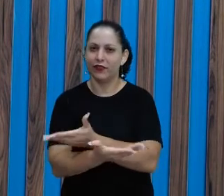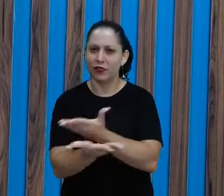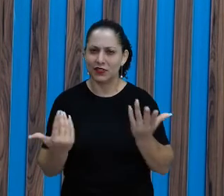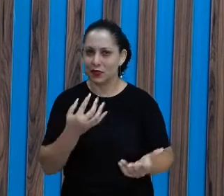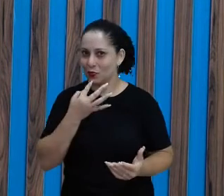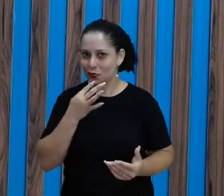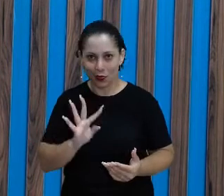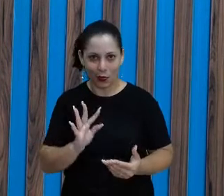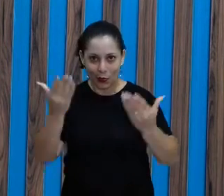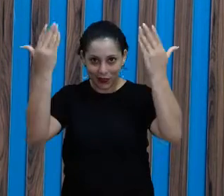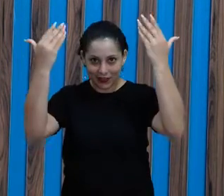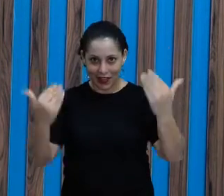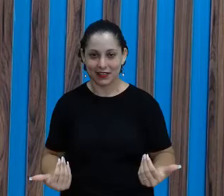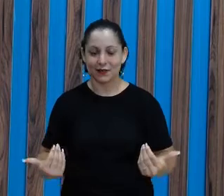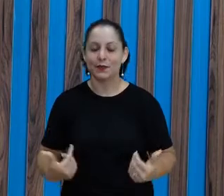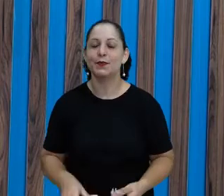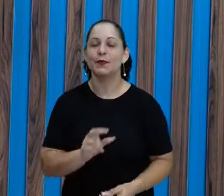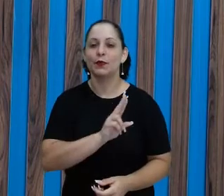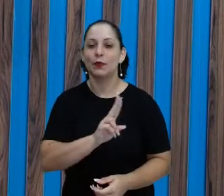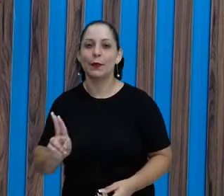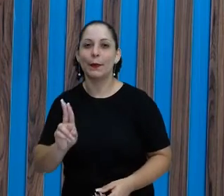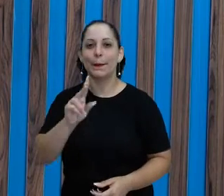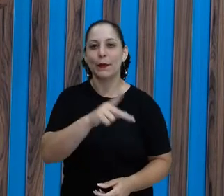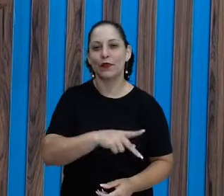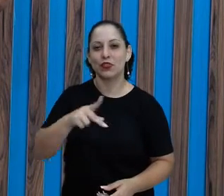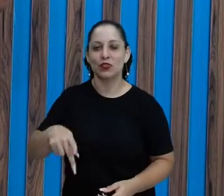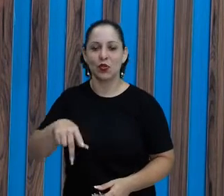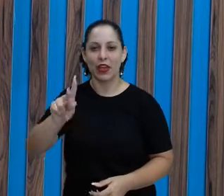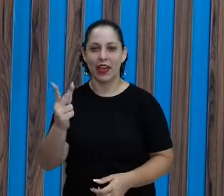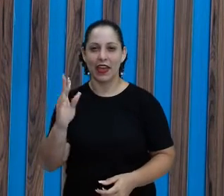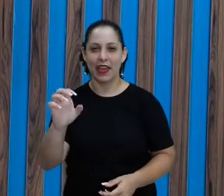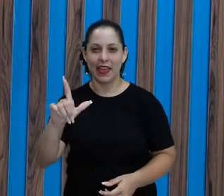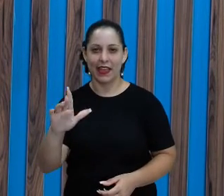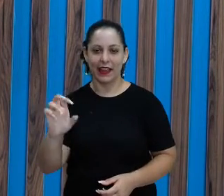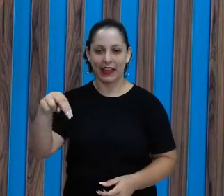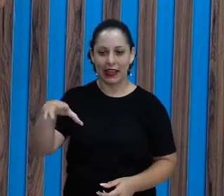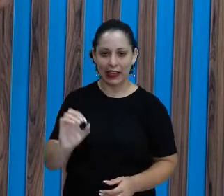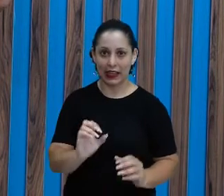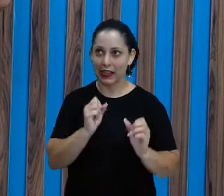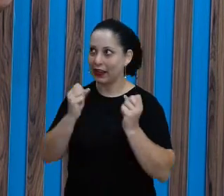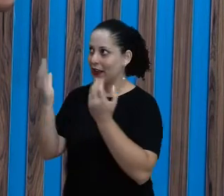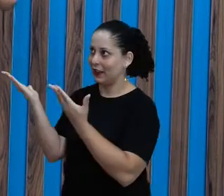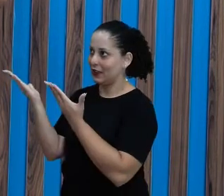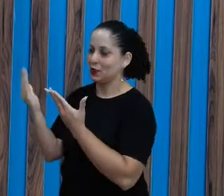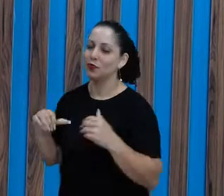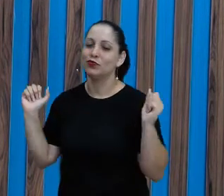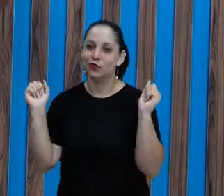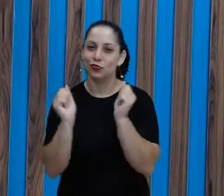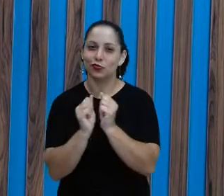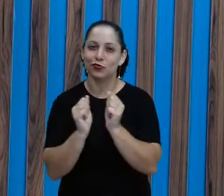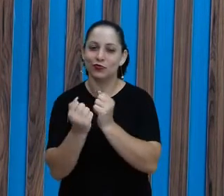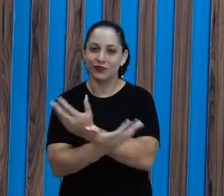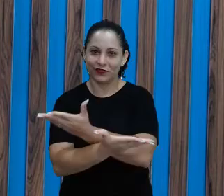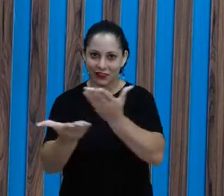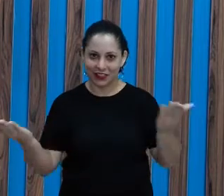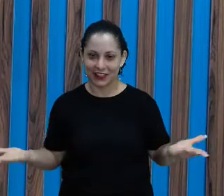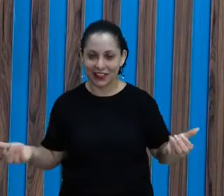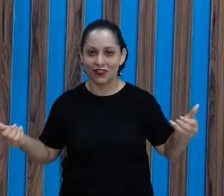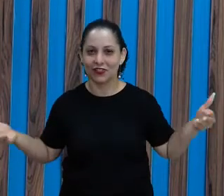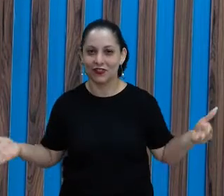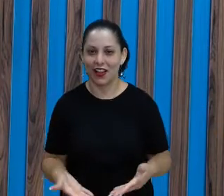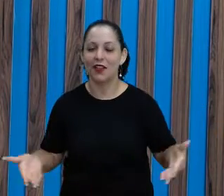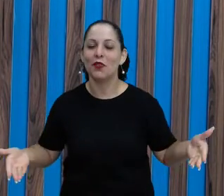não me conhece, eu me chamo Heleno Júnior e estou aqui junto com vocês para fazer aí tudo